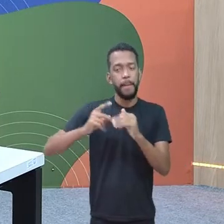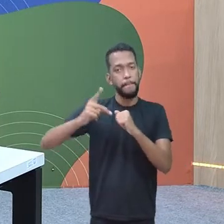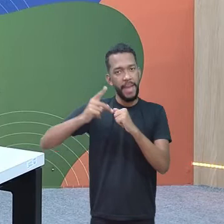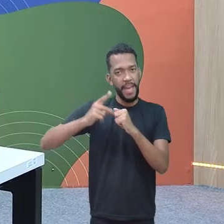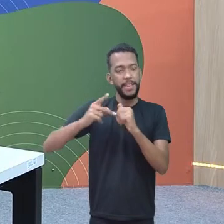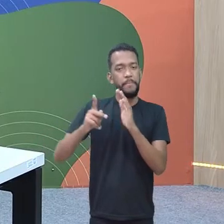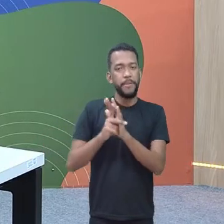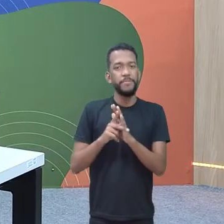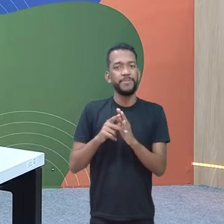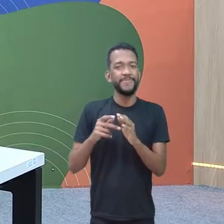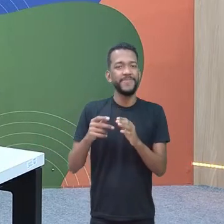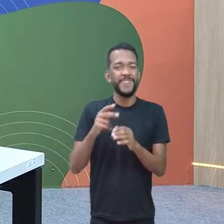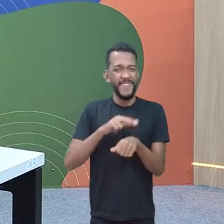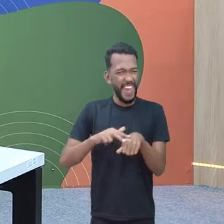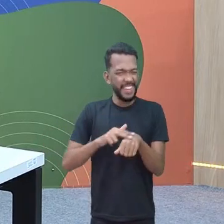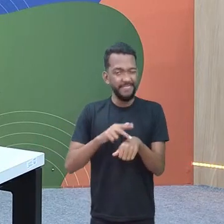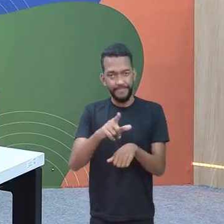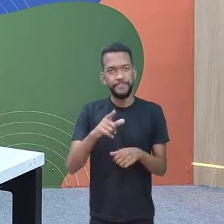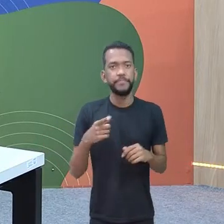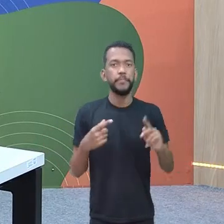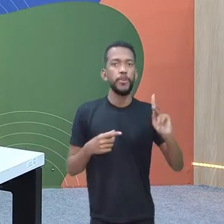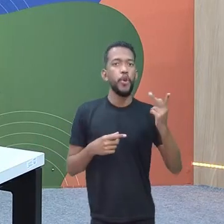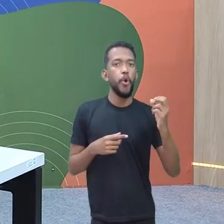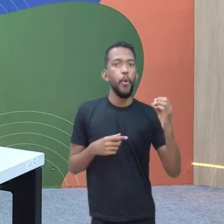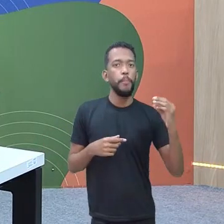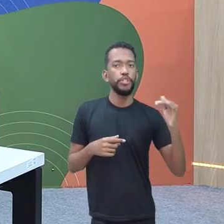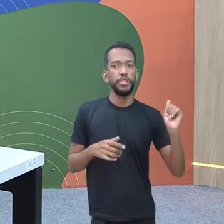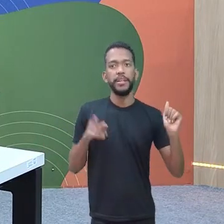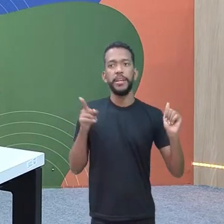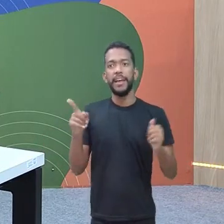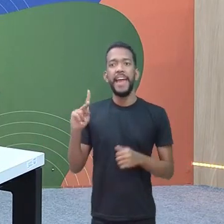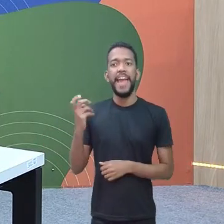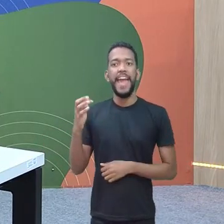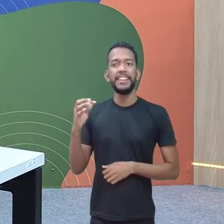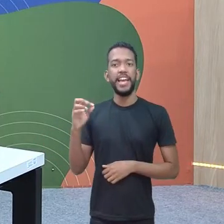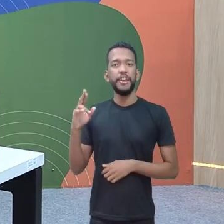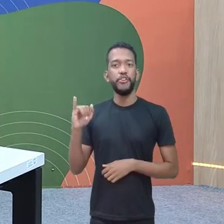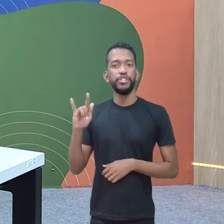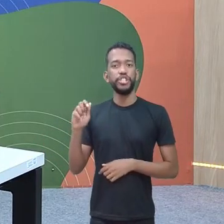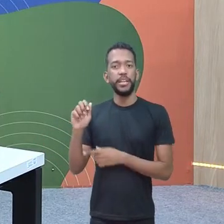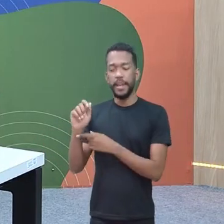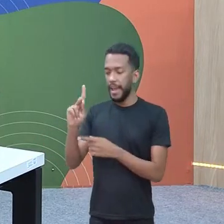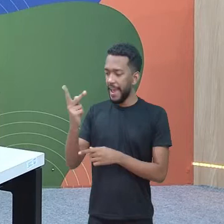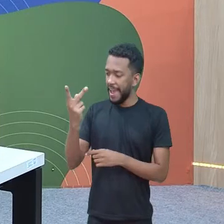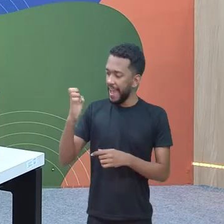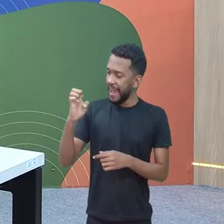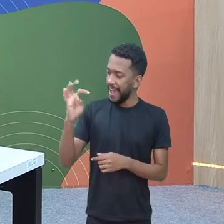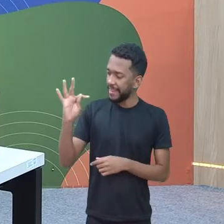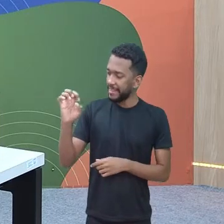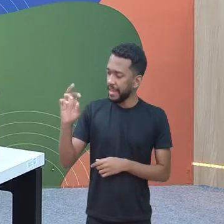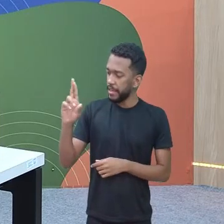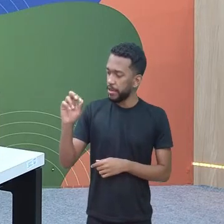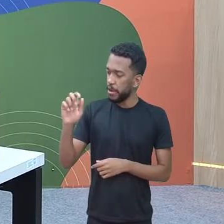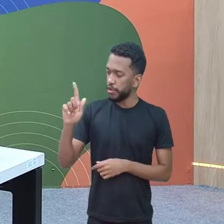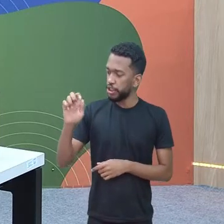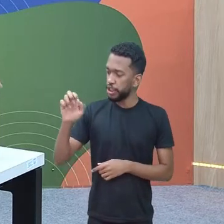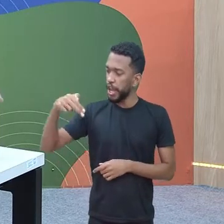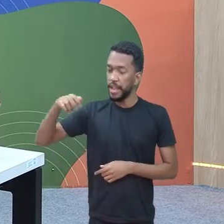mistura homogênea. E então, a mistura heterogênea é quando tem duas ou mais fases. Então, aqui eu